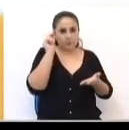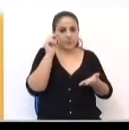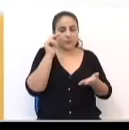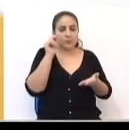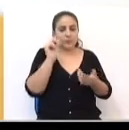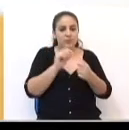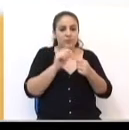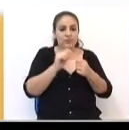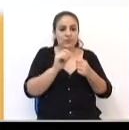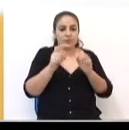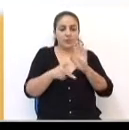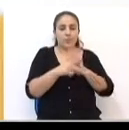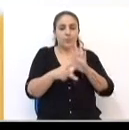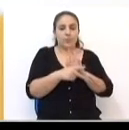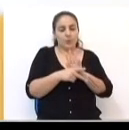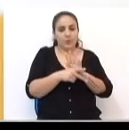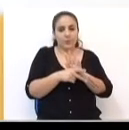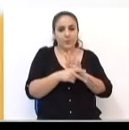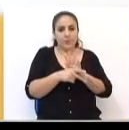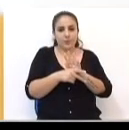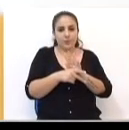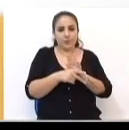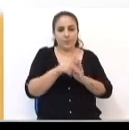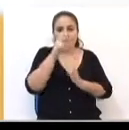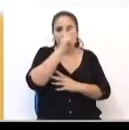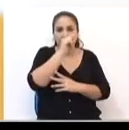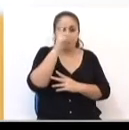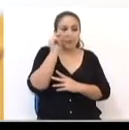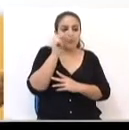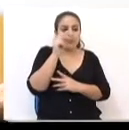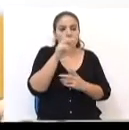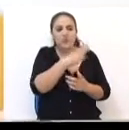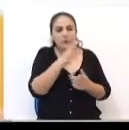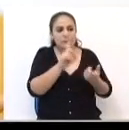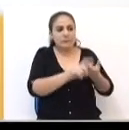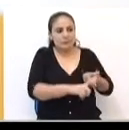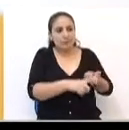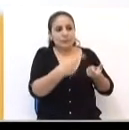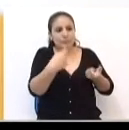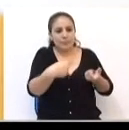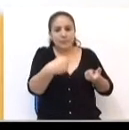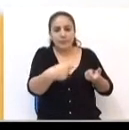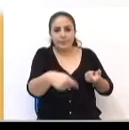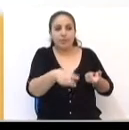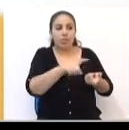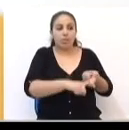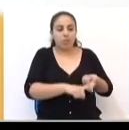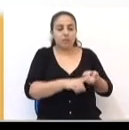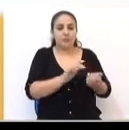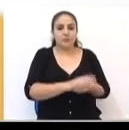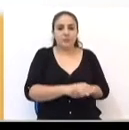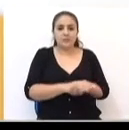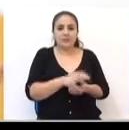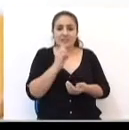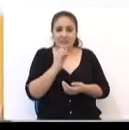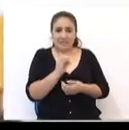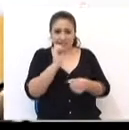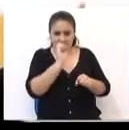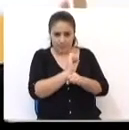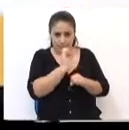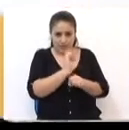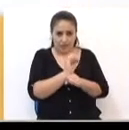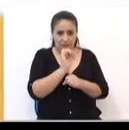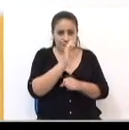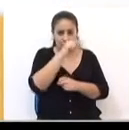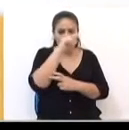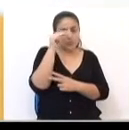até o próprio prefeito refém de muitas demandas. E numa cidade de 200 mil habitantes, esperar que o Poder Público sozinho tome conta